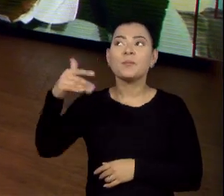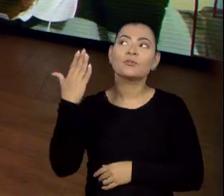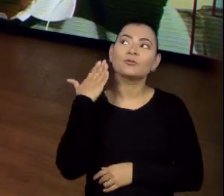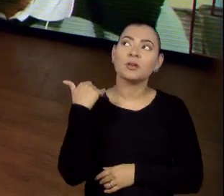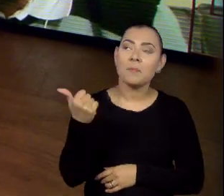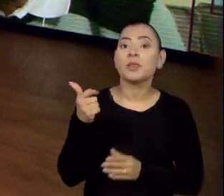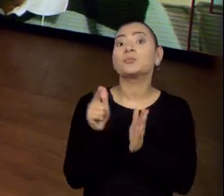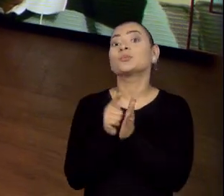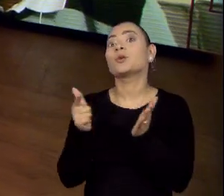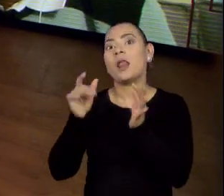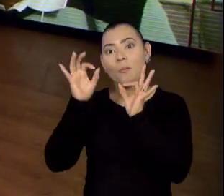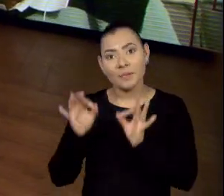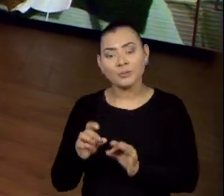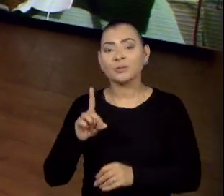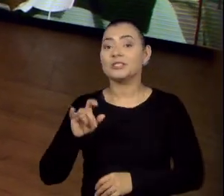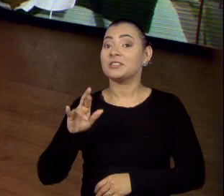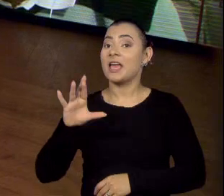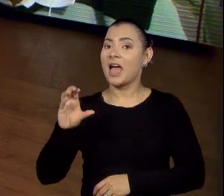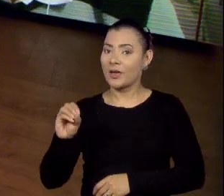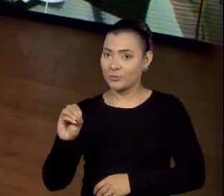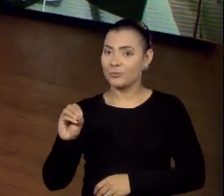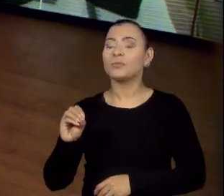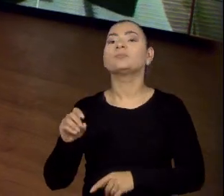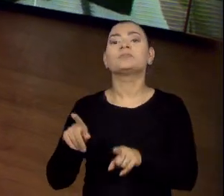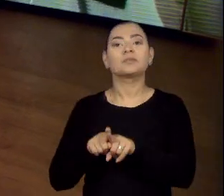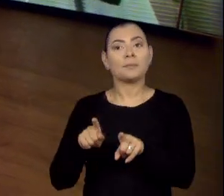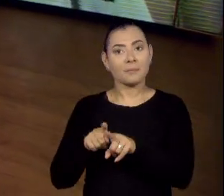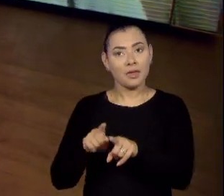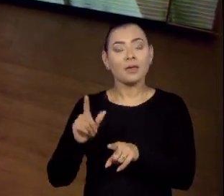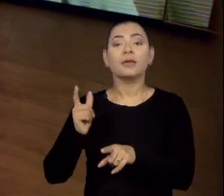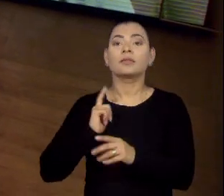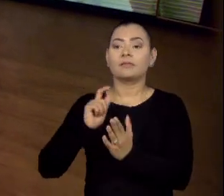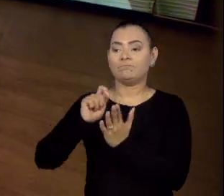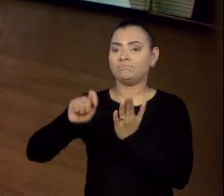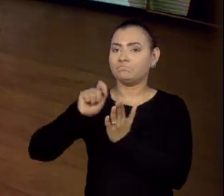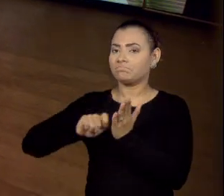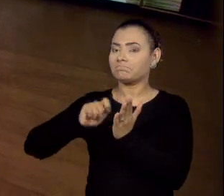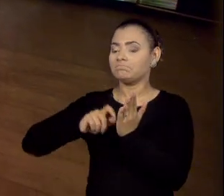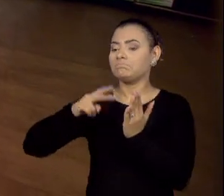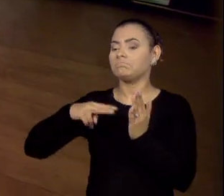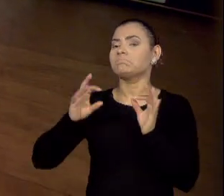um jornal diário, imparcial, esse já com leitura,